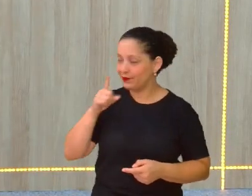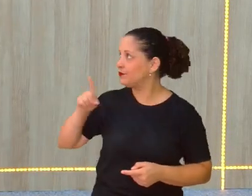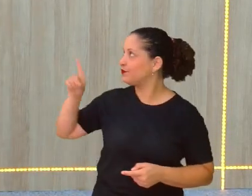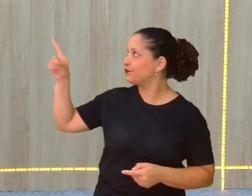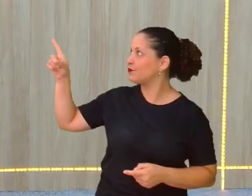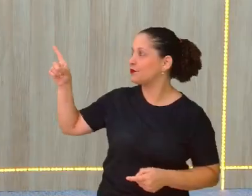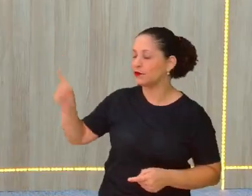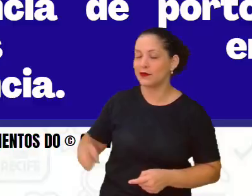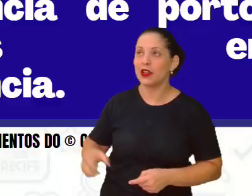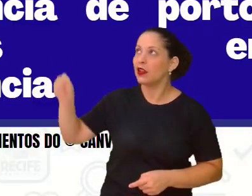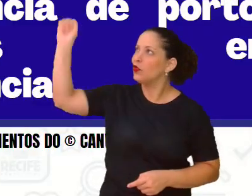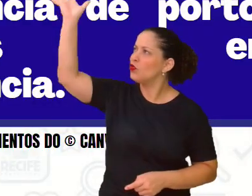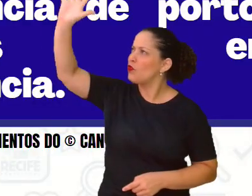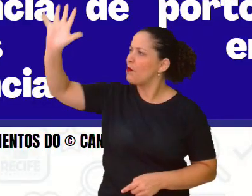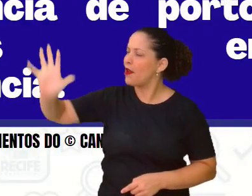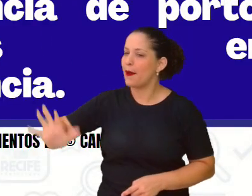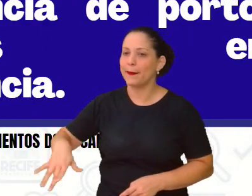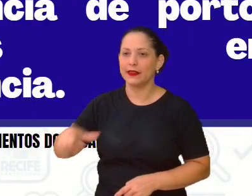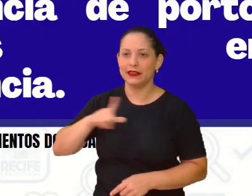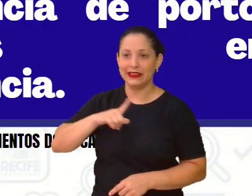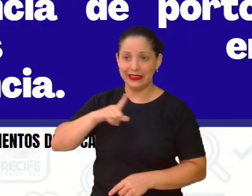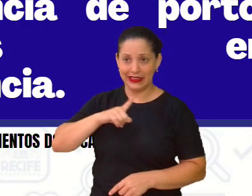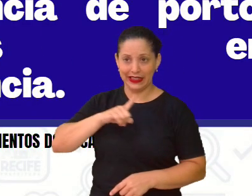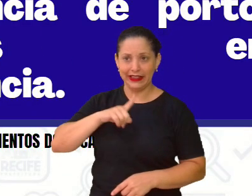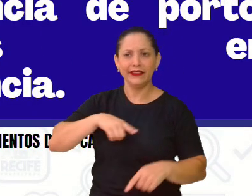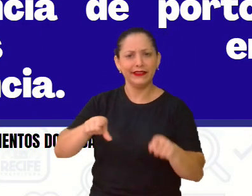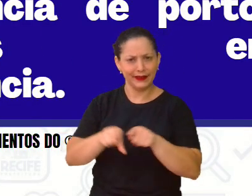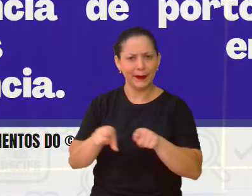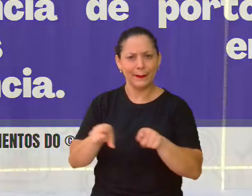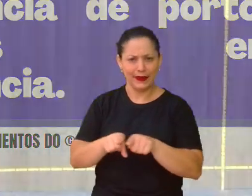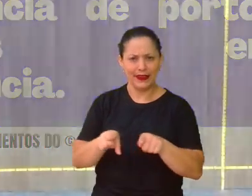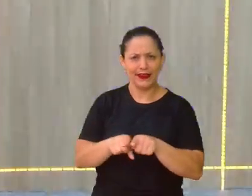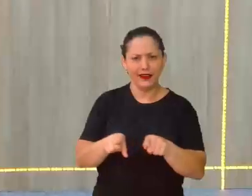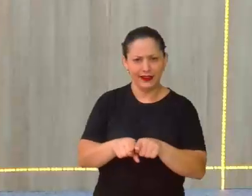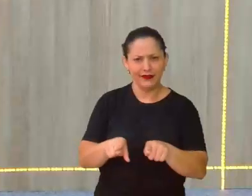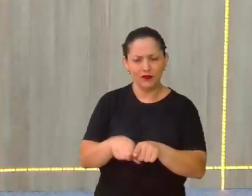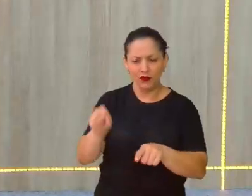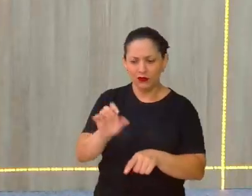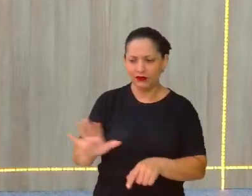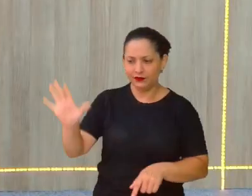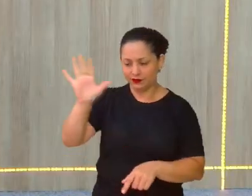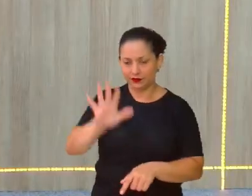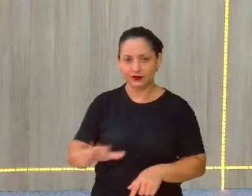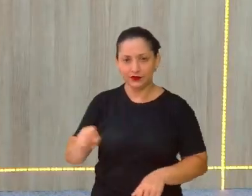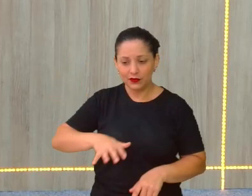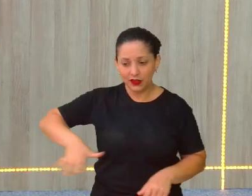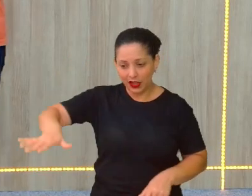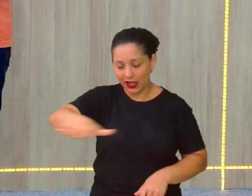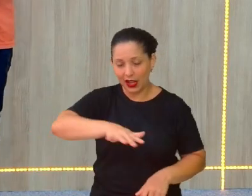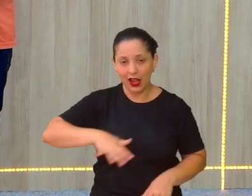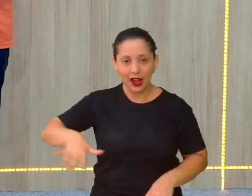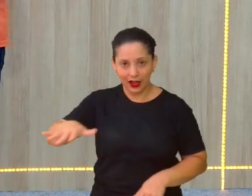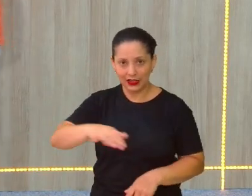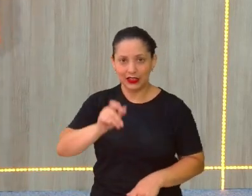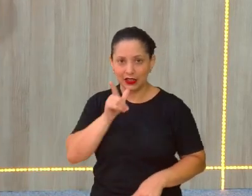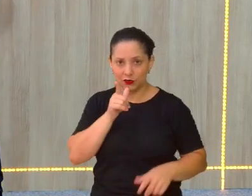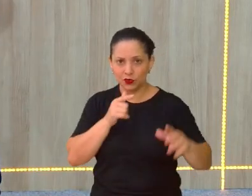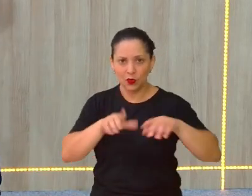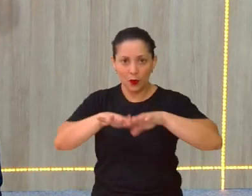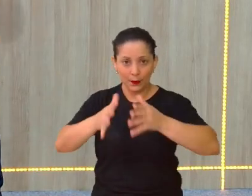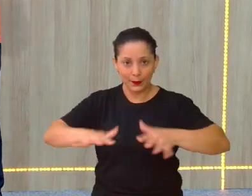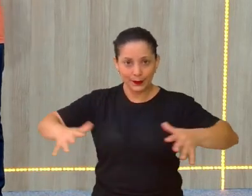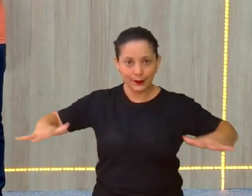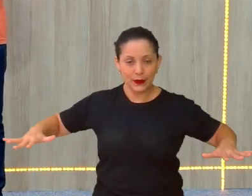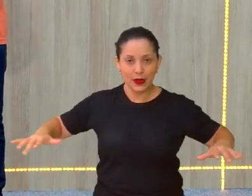uma grande área, né, de litoral, né, banhando aqui a Península Itálica, mas ele era pouco recortado, ou seja, ele